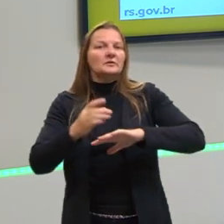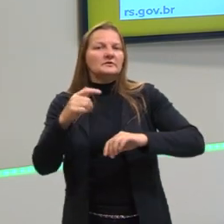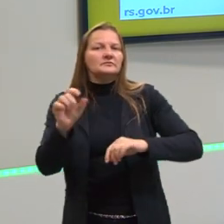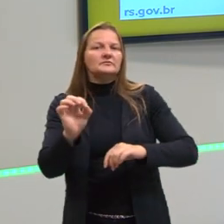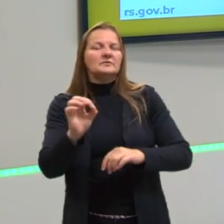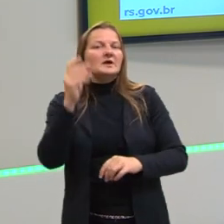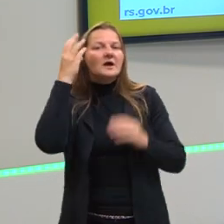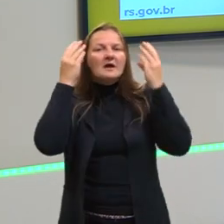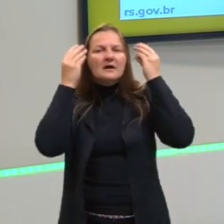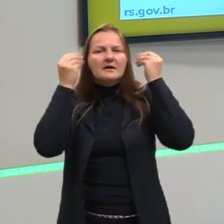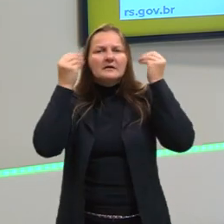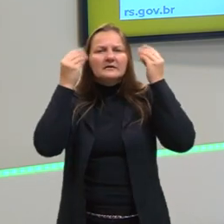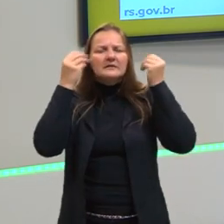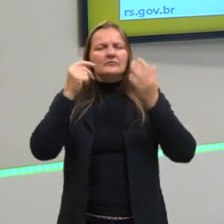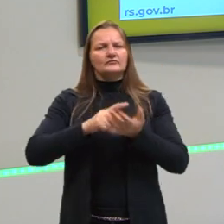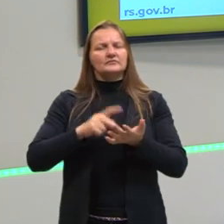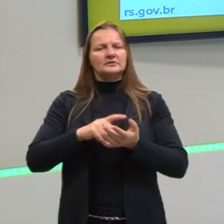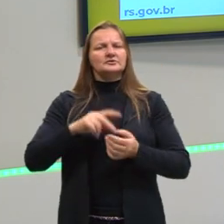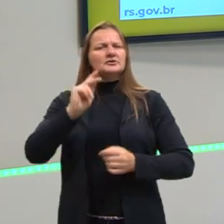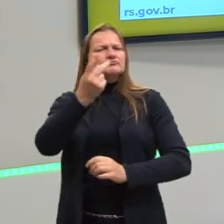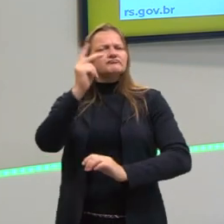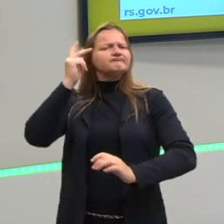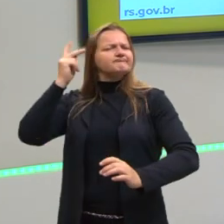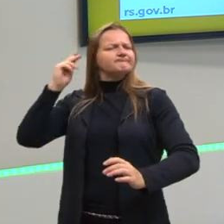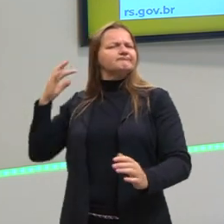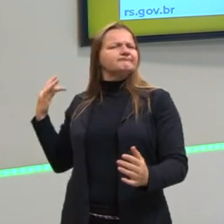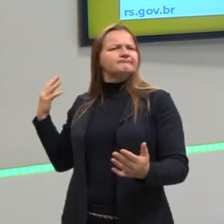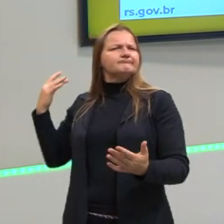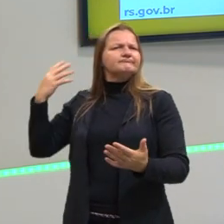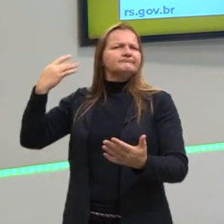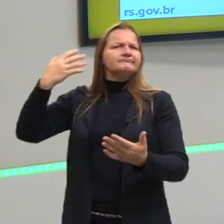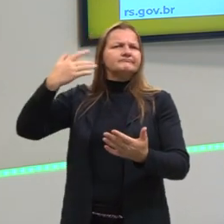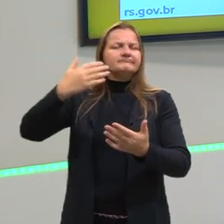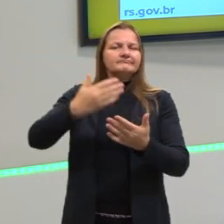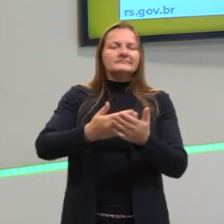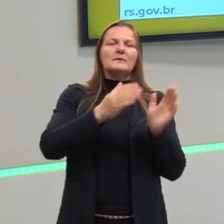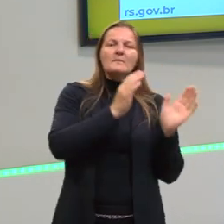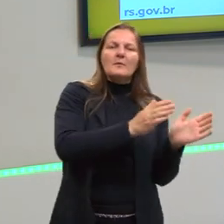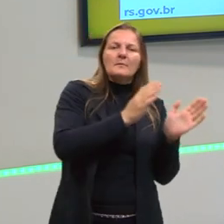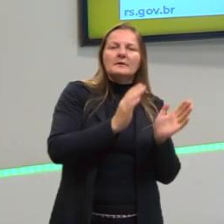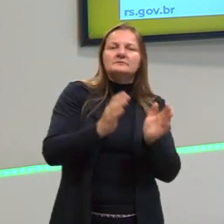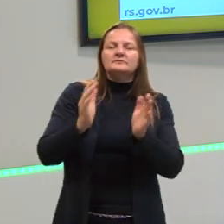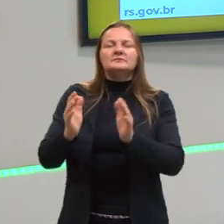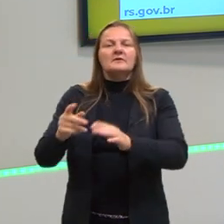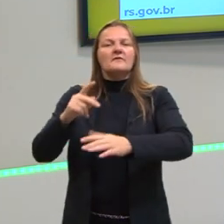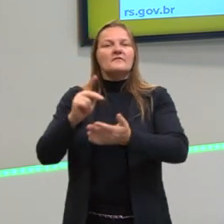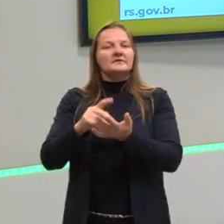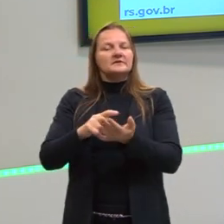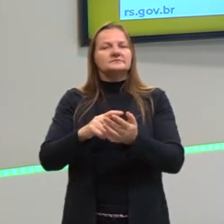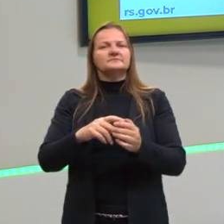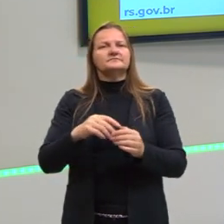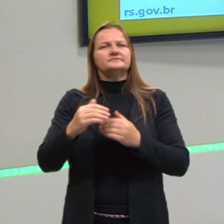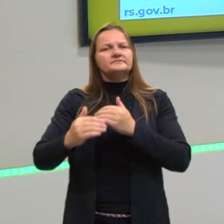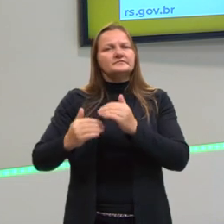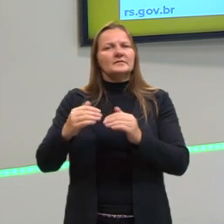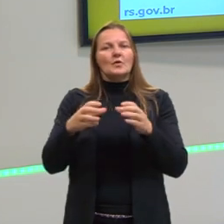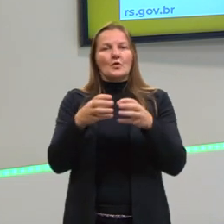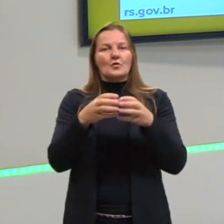para a região as verdades elas são históricas cada período histórico tem as suas verdades claro isso